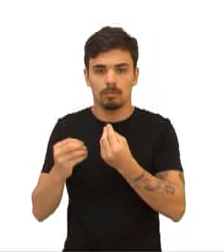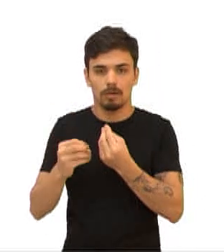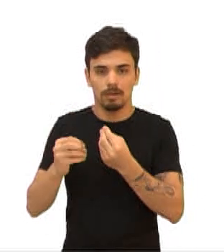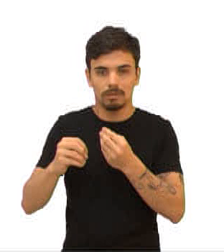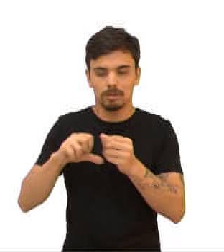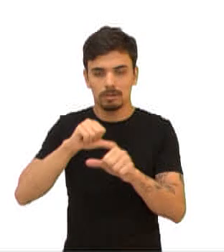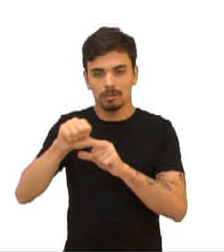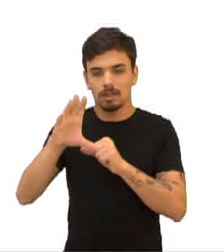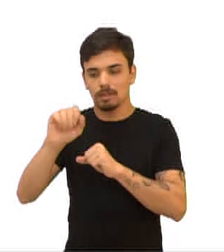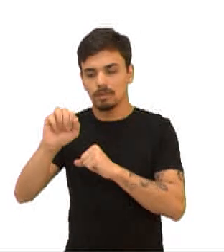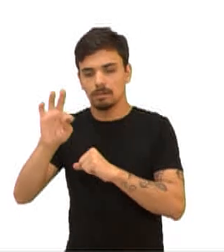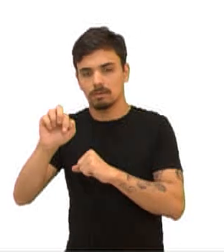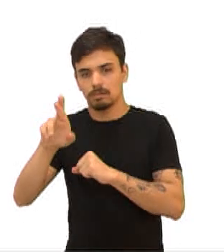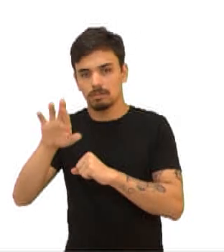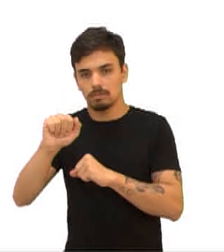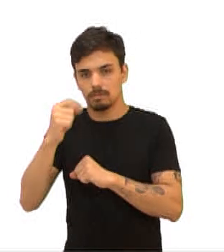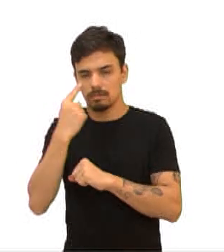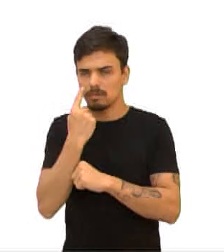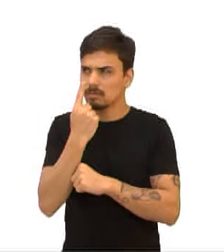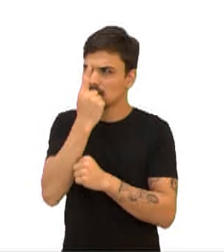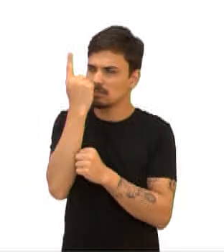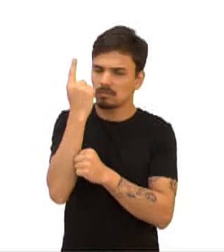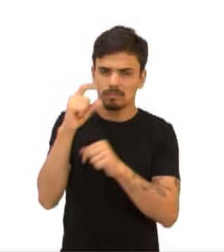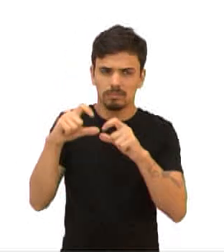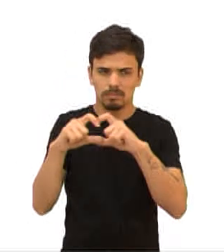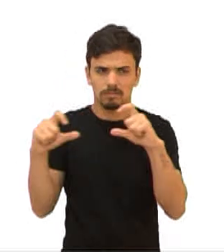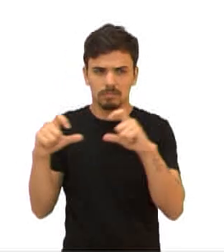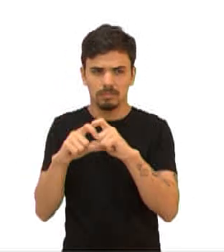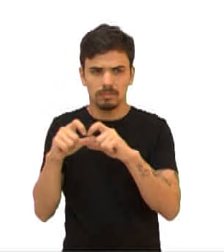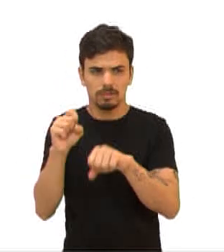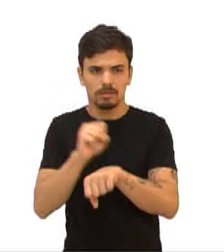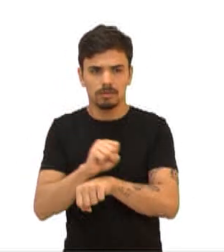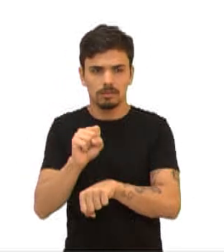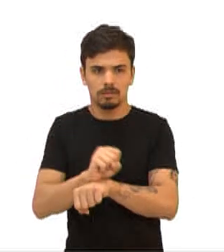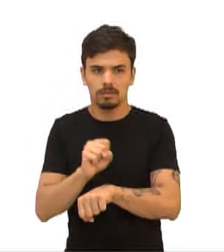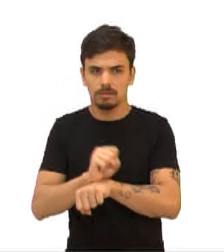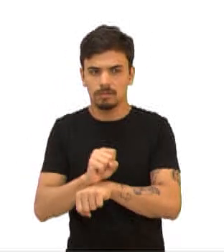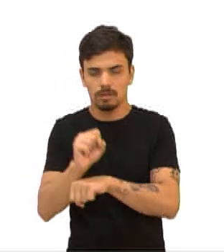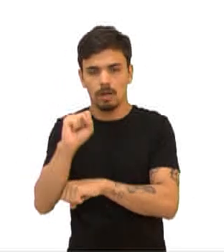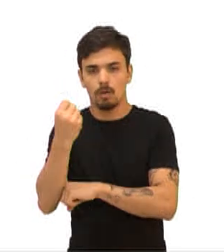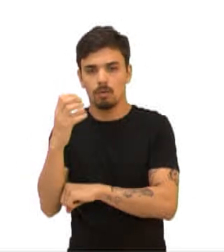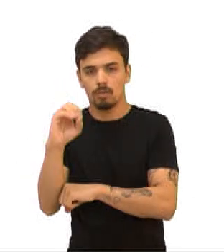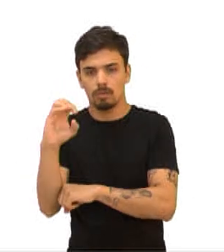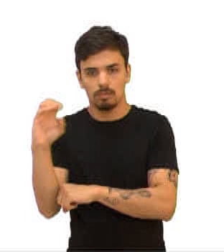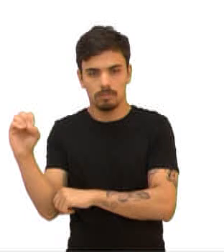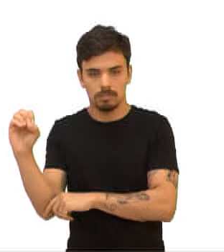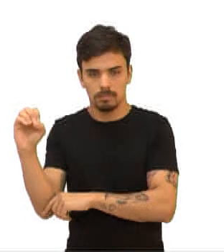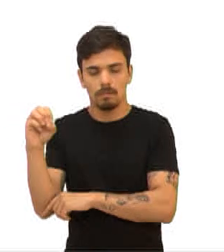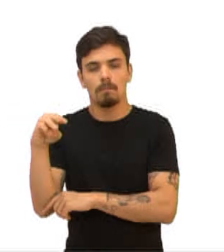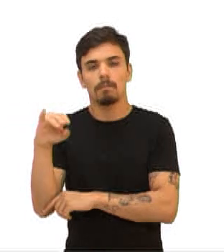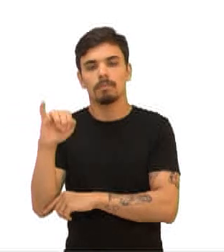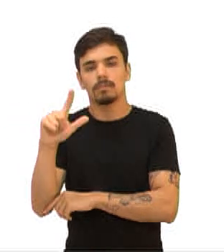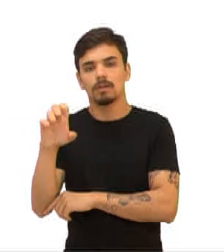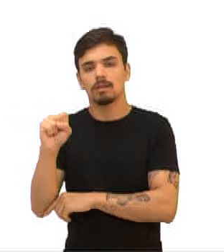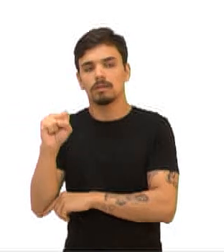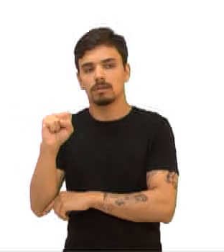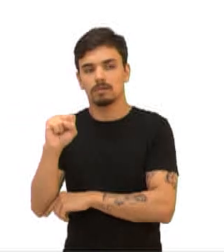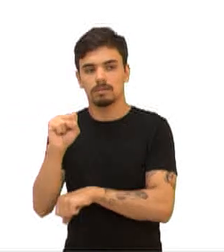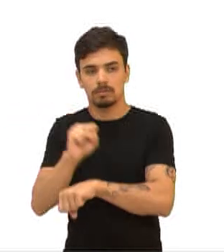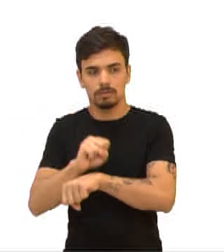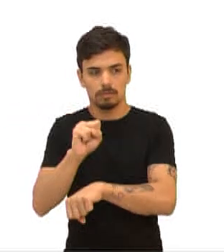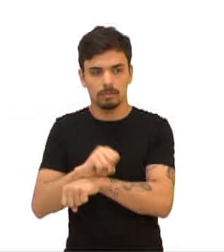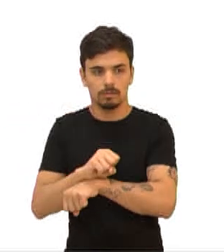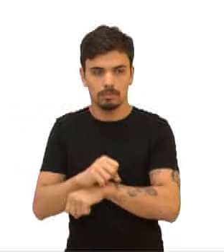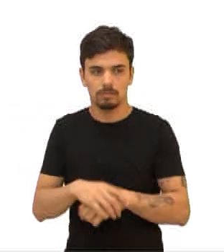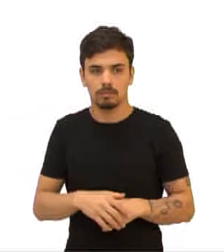que é 0,8 segundos. 800 milis significa 800 milésimos de segundo. Então 3